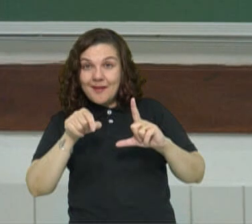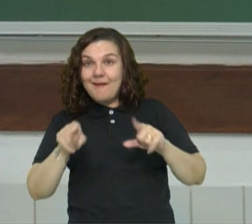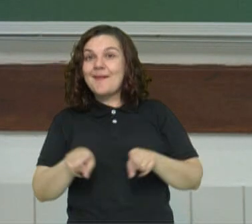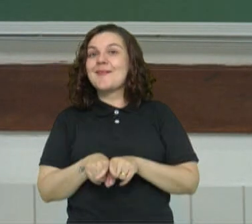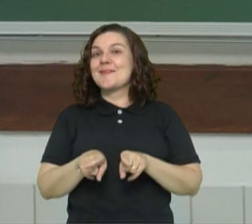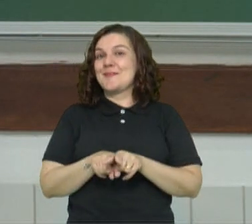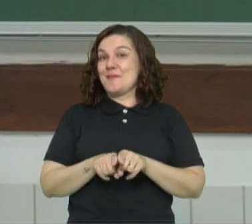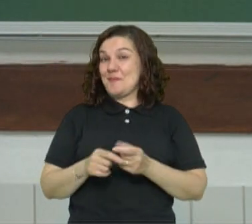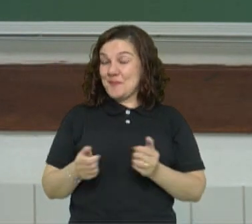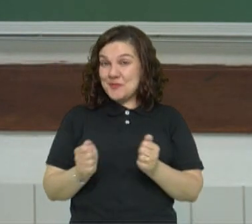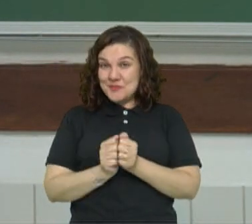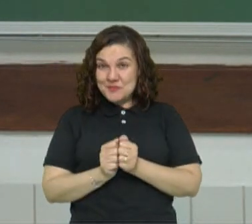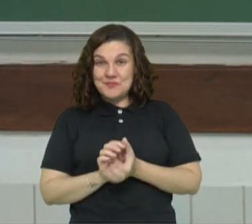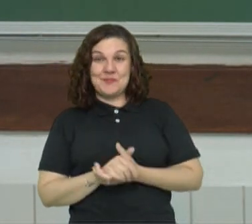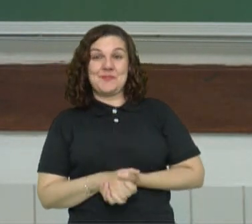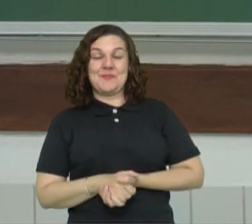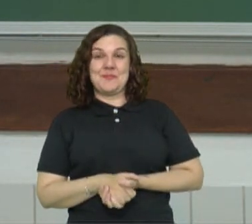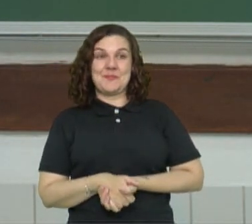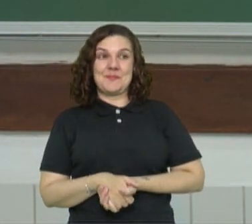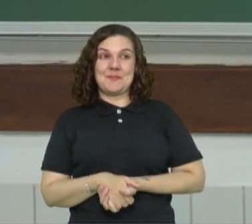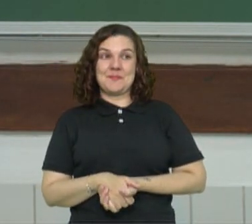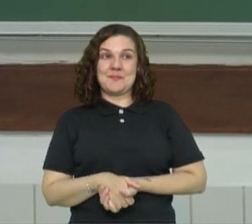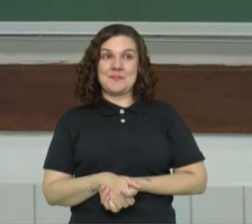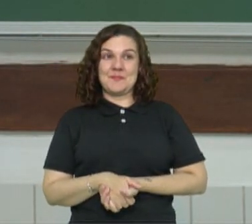também acompanhando, né?